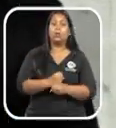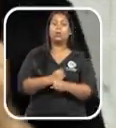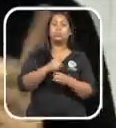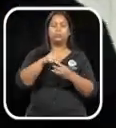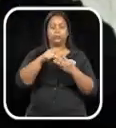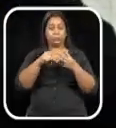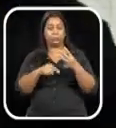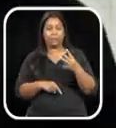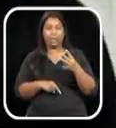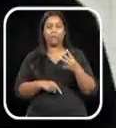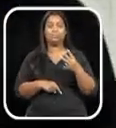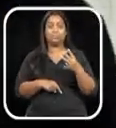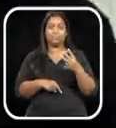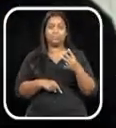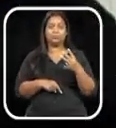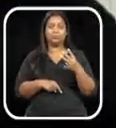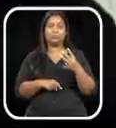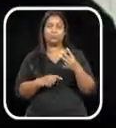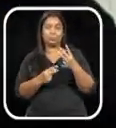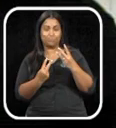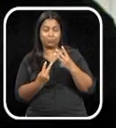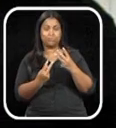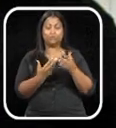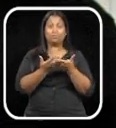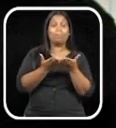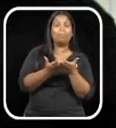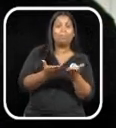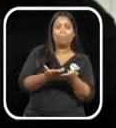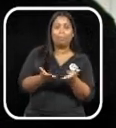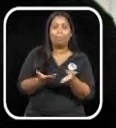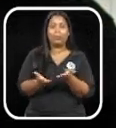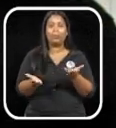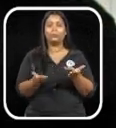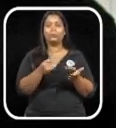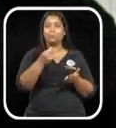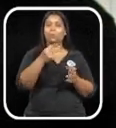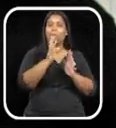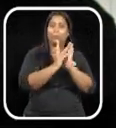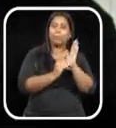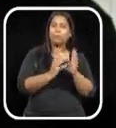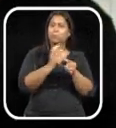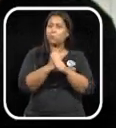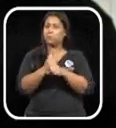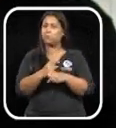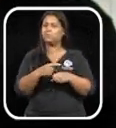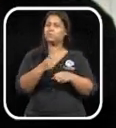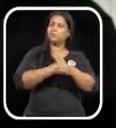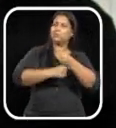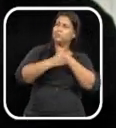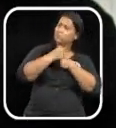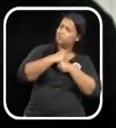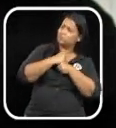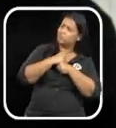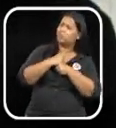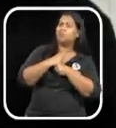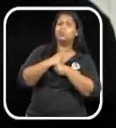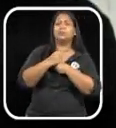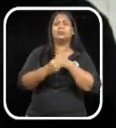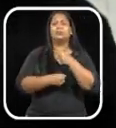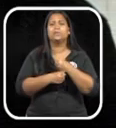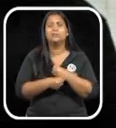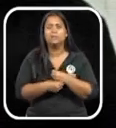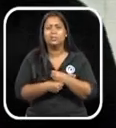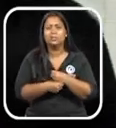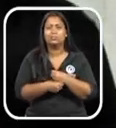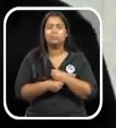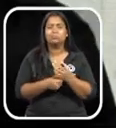foi ano passado, foi esse ano? Um trabalho grande, bastante intenso, com